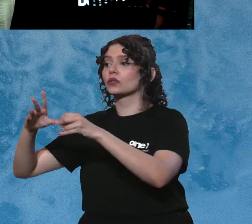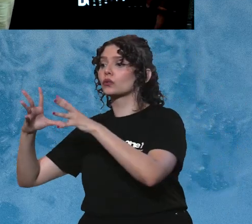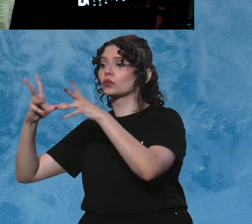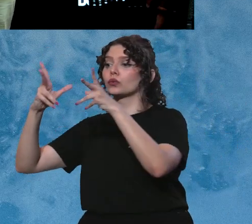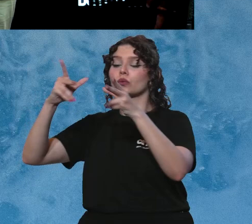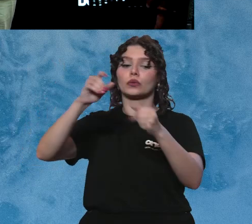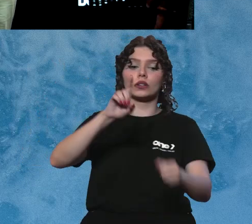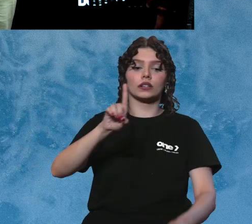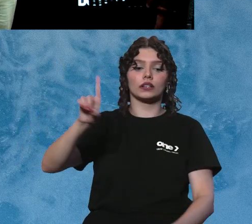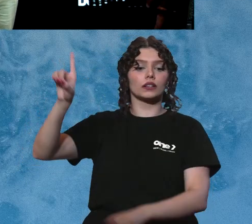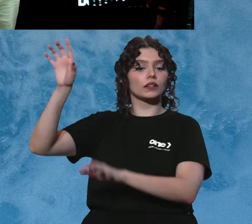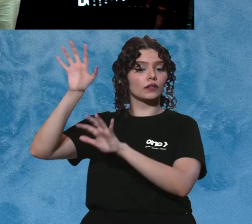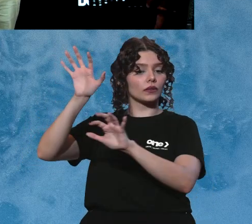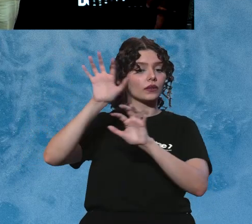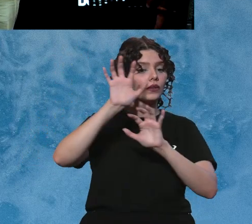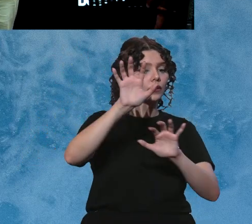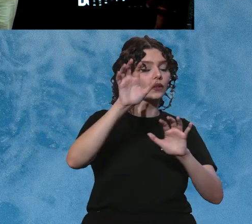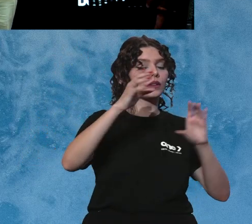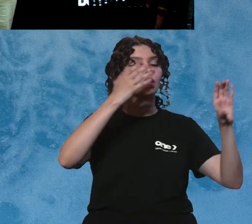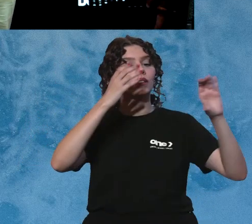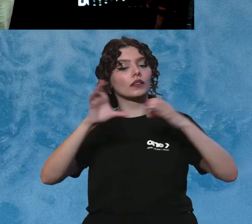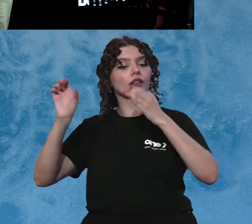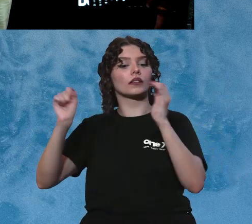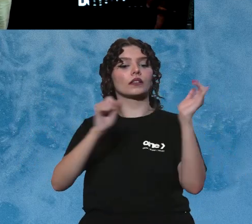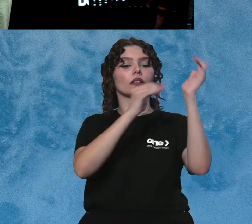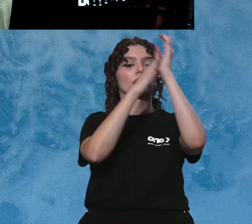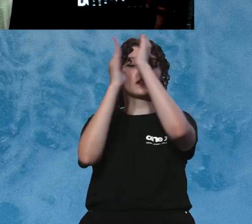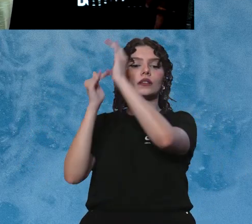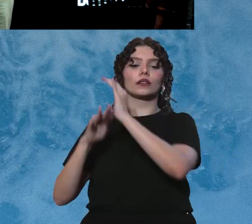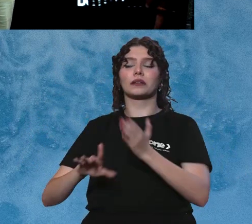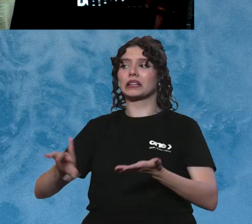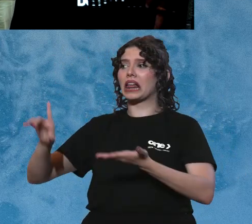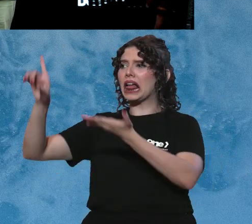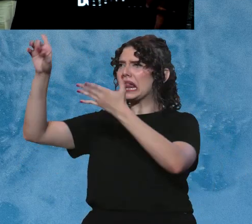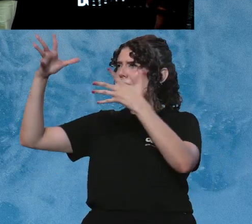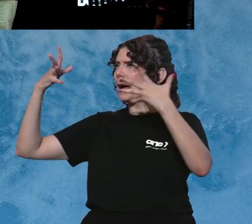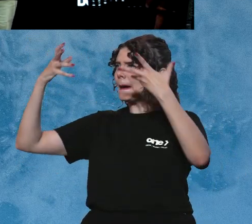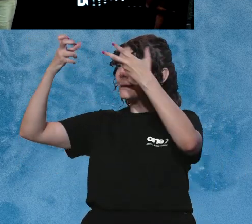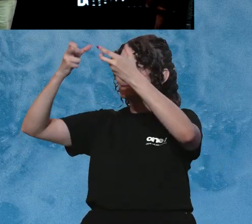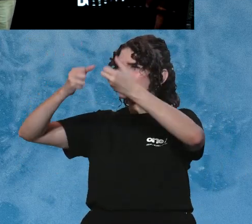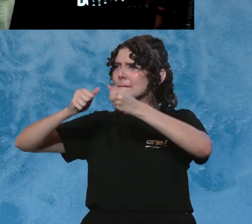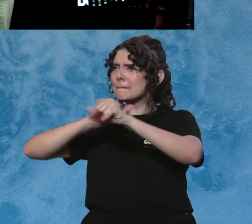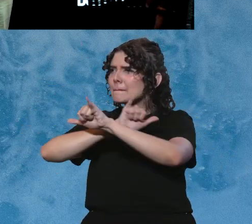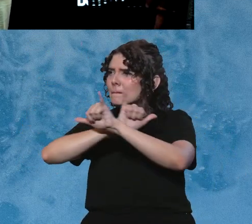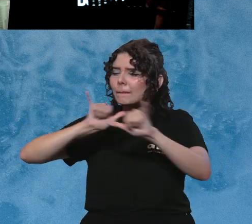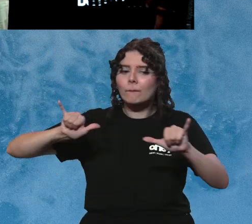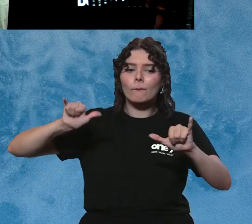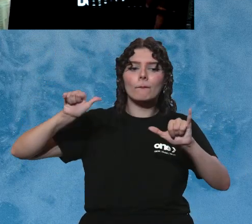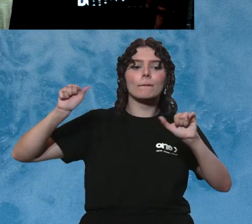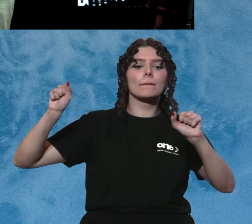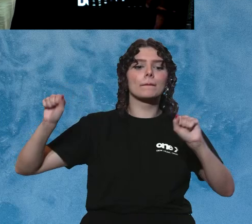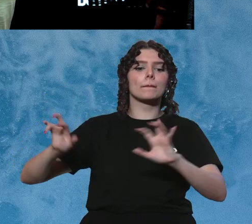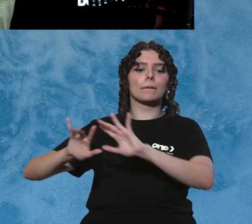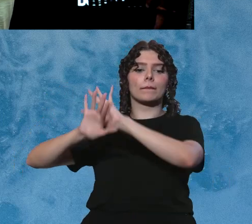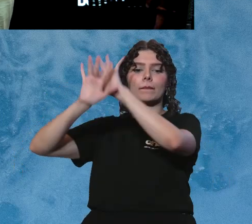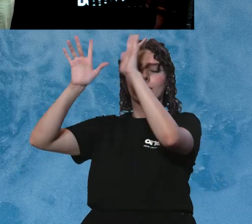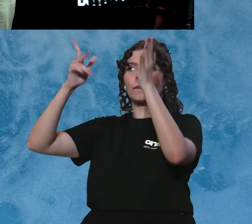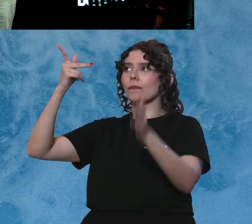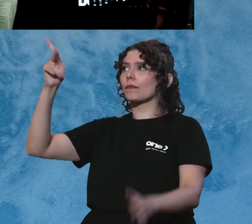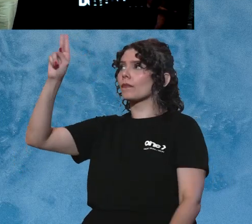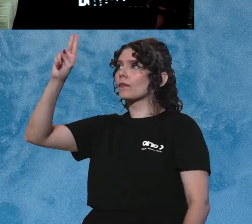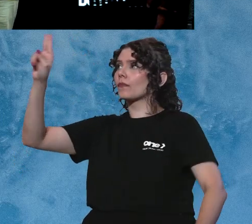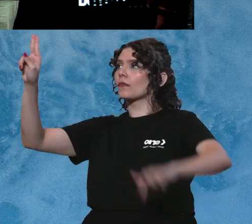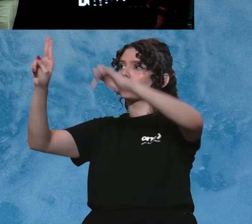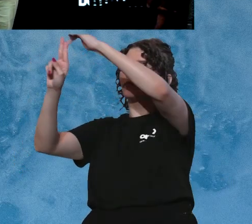Cantem a ele, louvem-no, falem de todas as suas maravilhas. Gloriem-se no seu santo